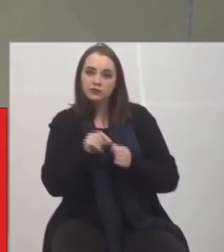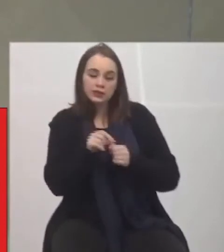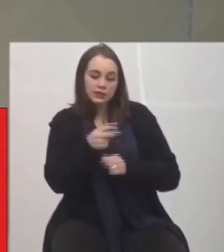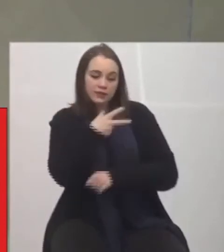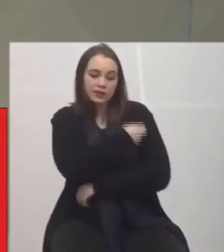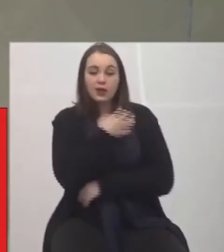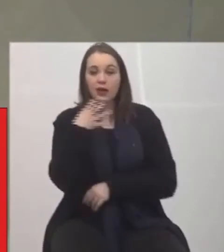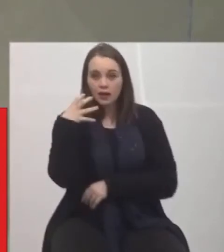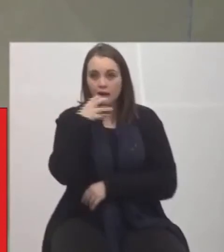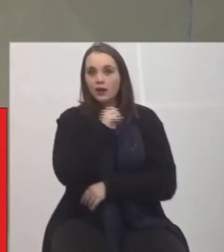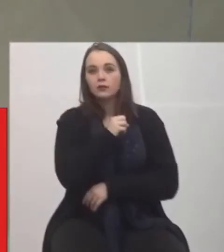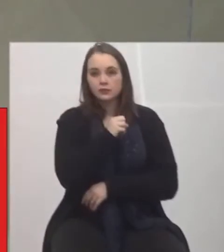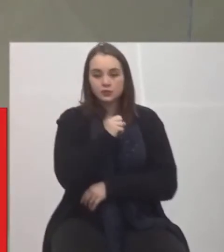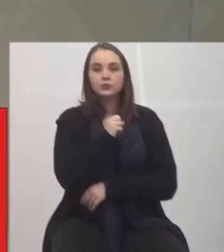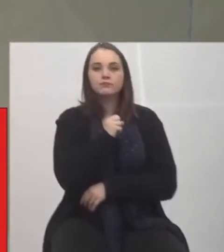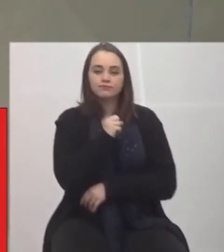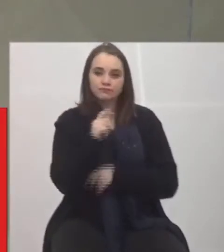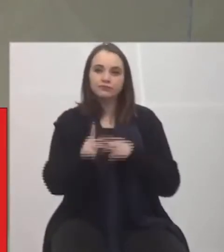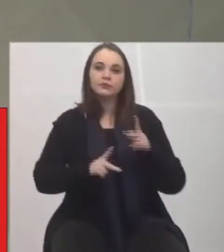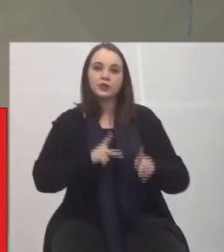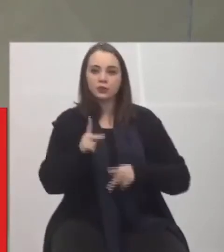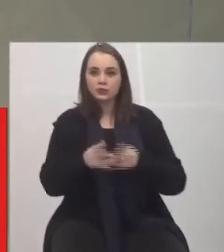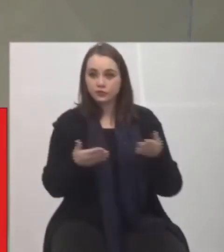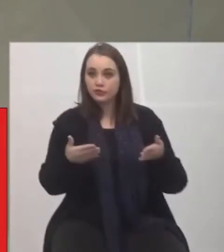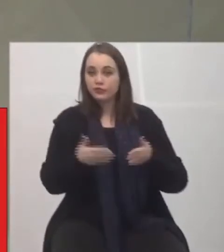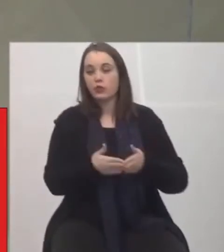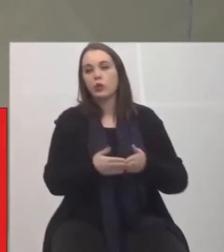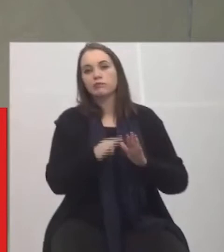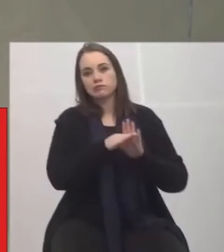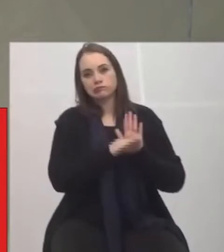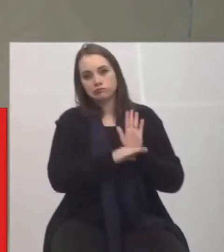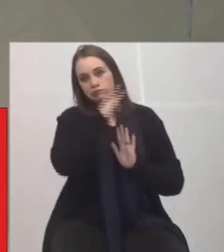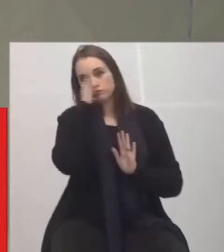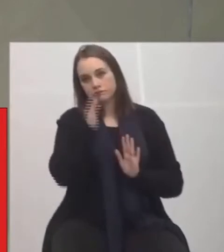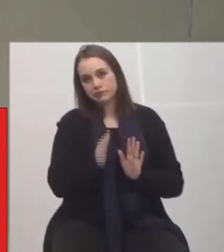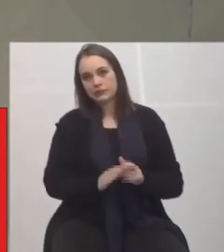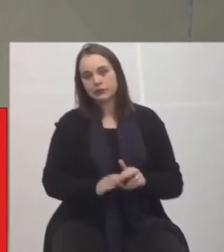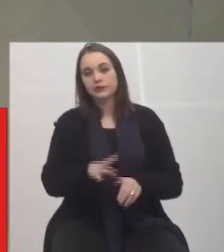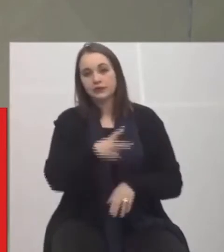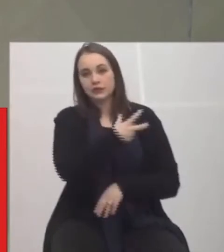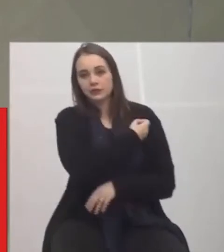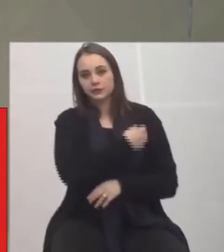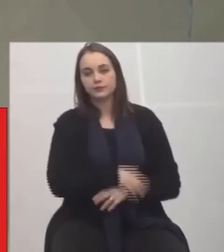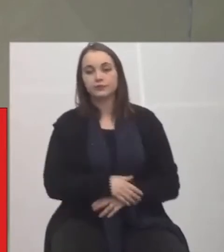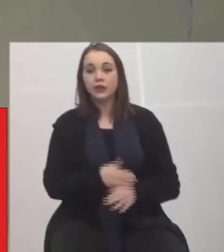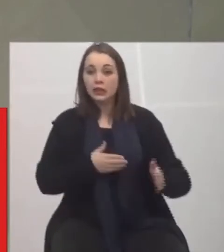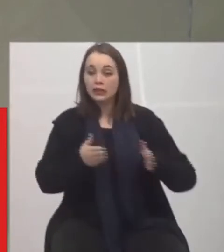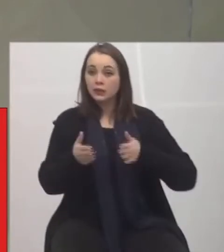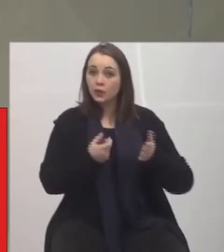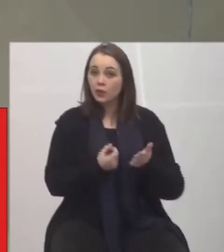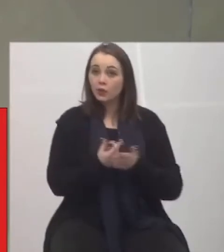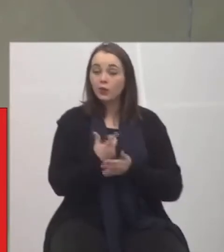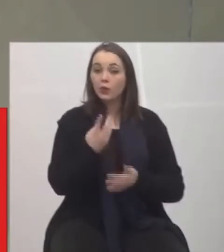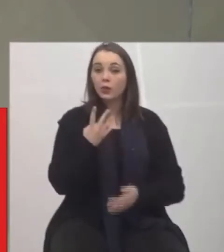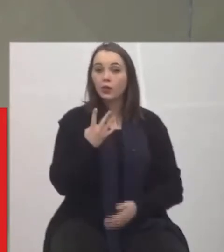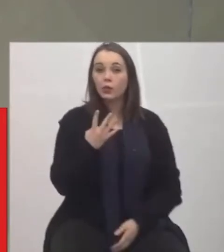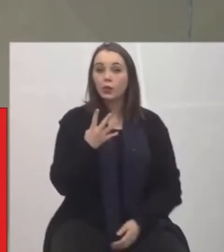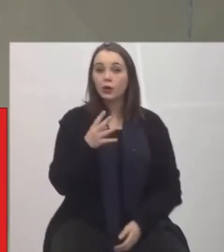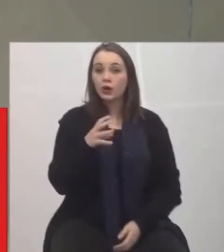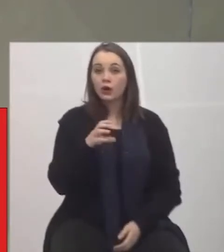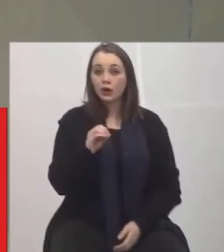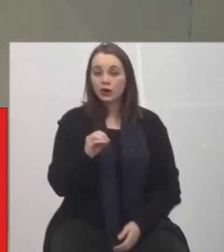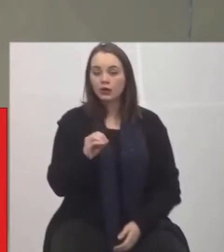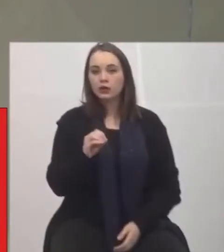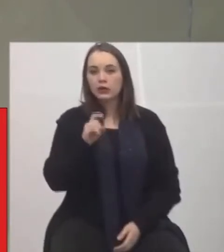mais rápido possível para o público-alvo, né? No período, então, foram adquiridas 40 câmaras